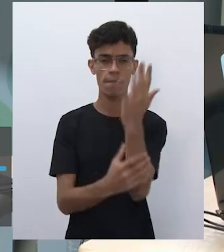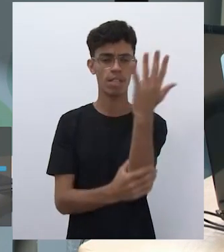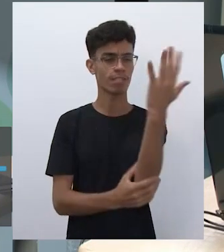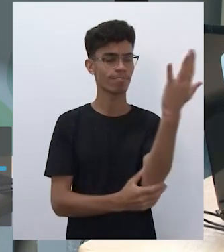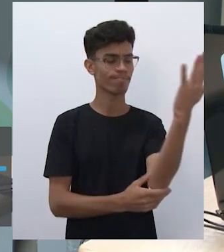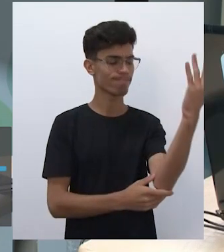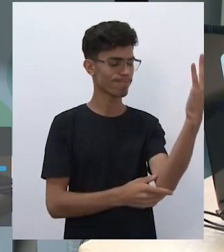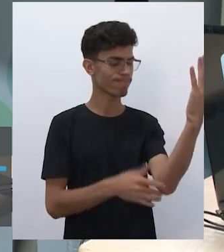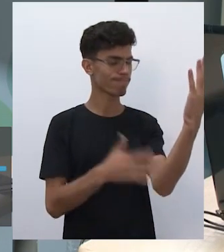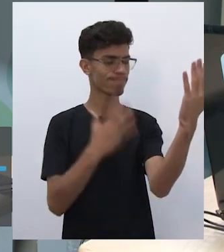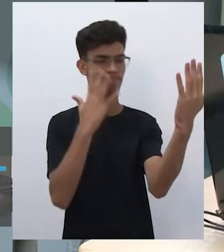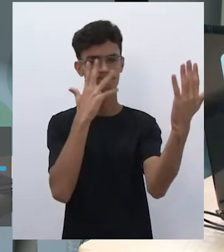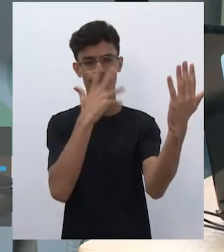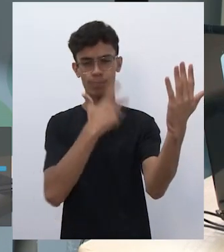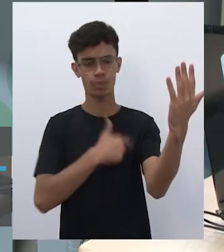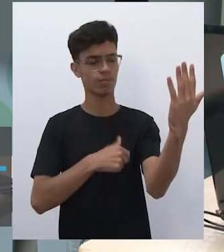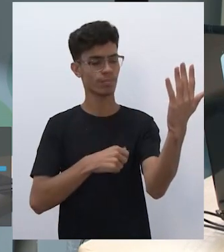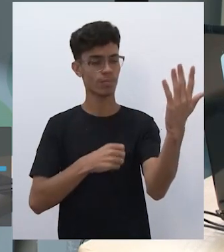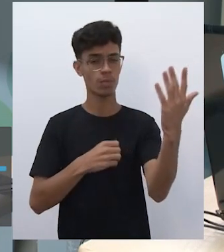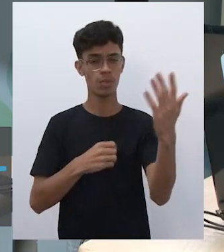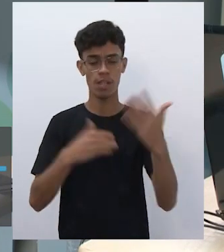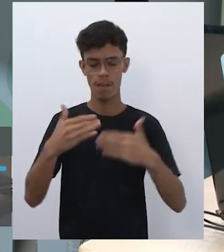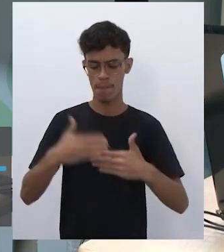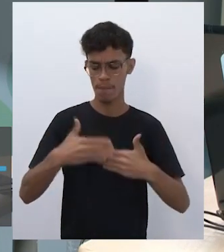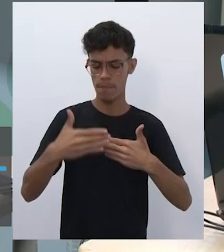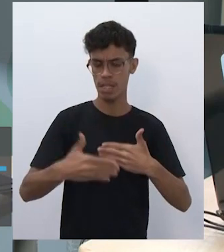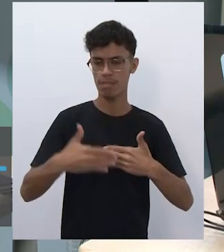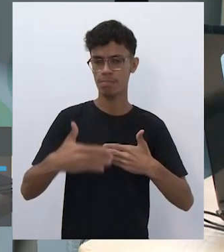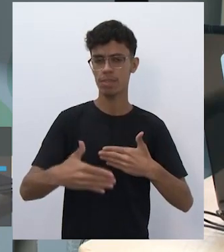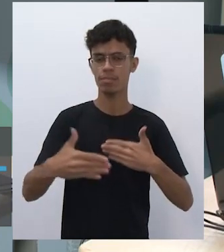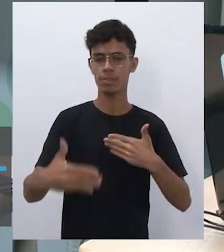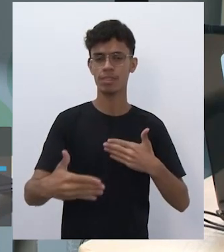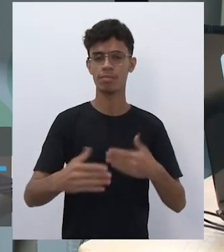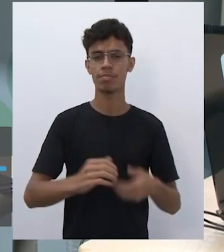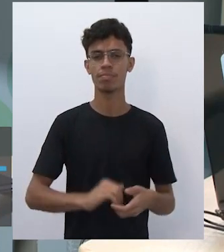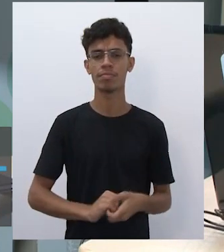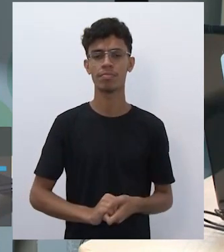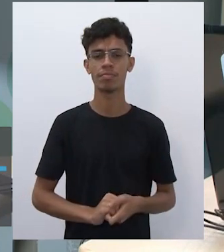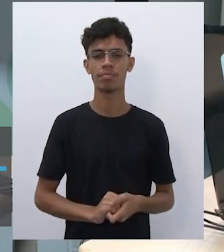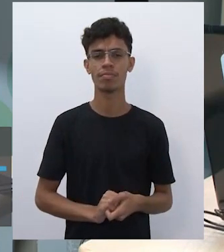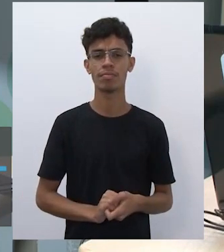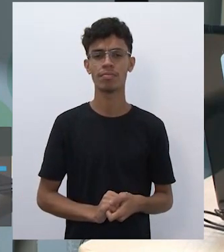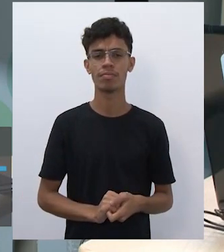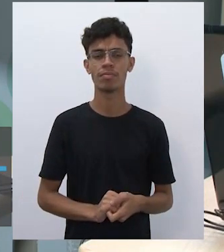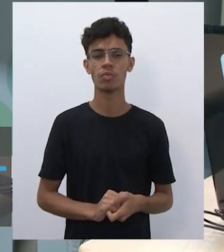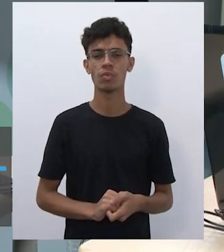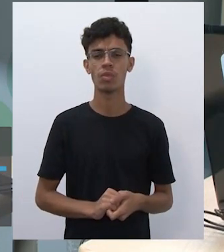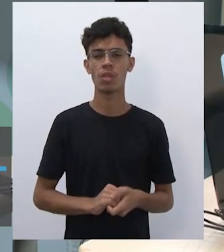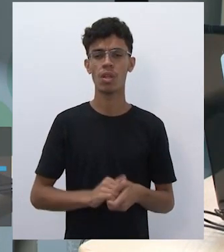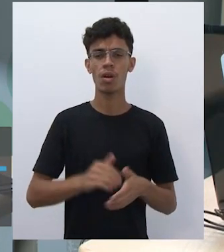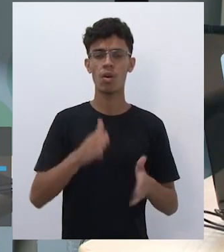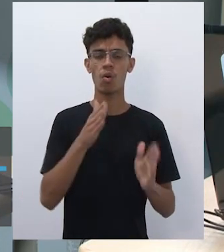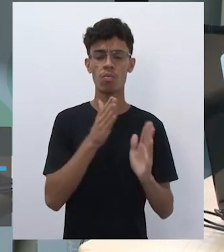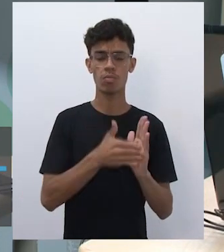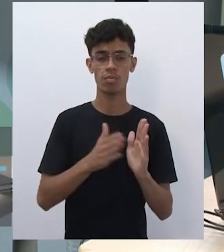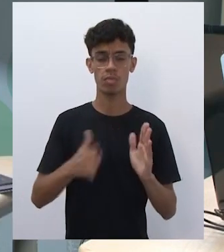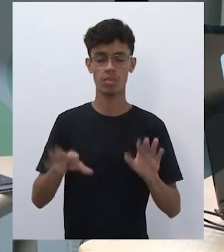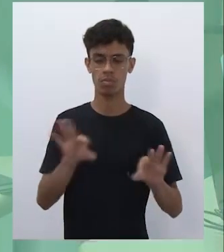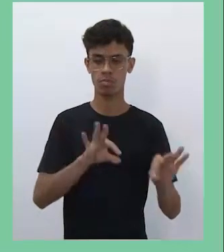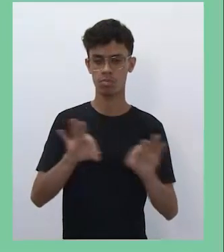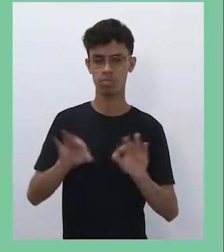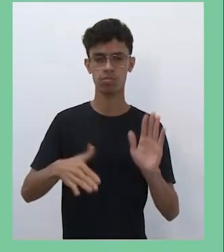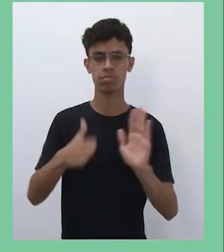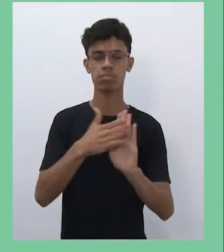que esse projeto fique mais claro para vocês. Seguimos aqui no nosso roteiro para a elaboração. O projeto também ele precisa de um